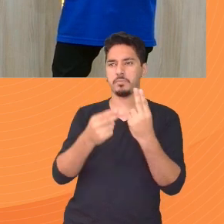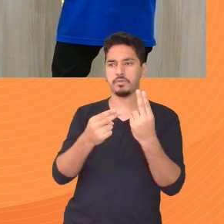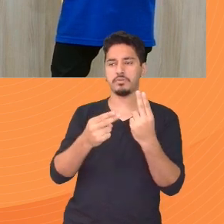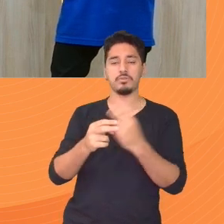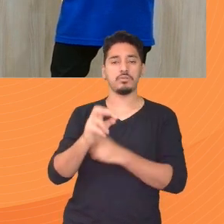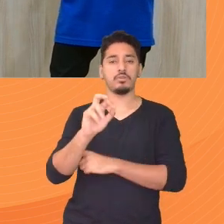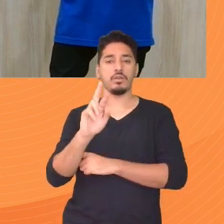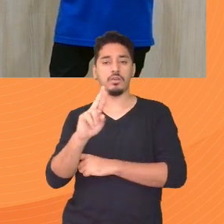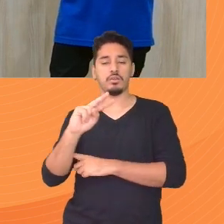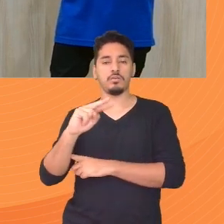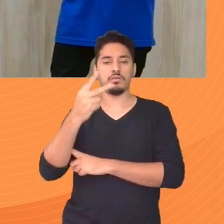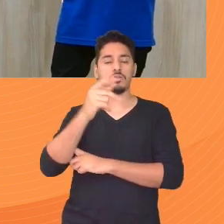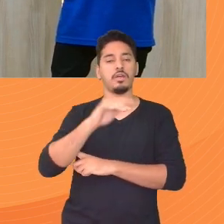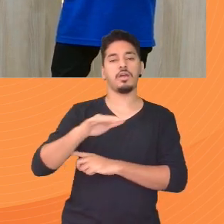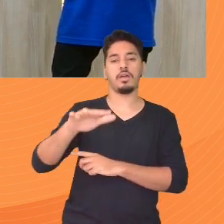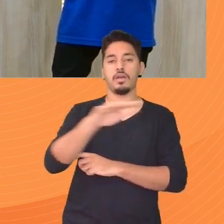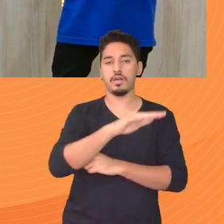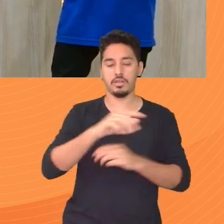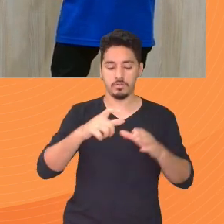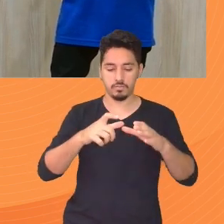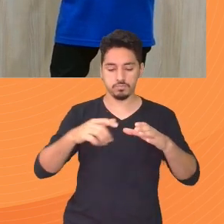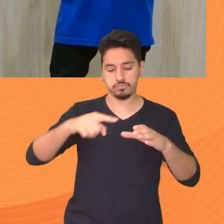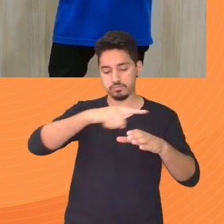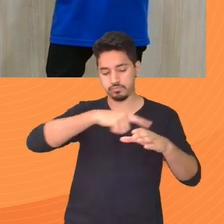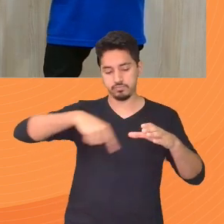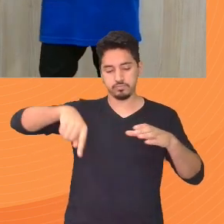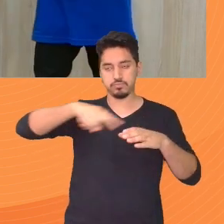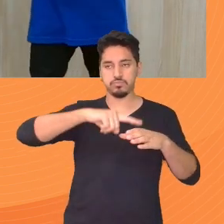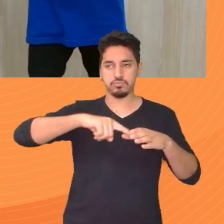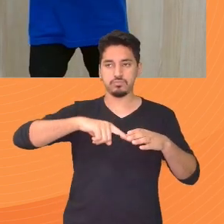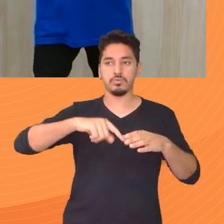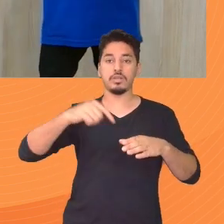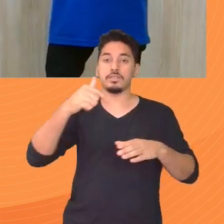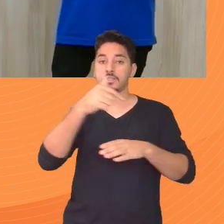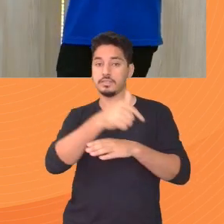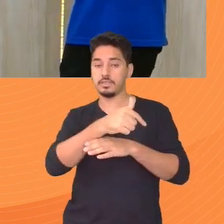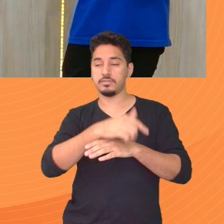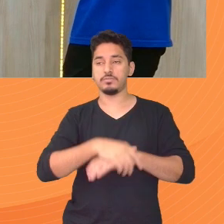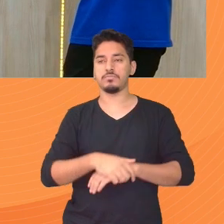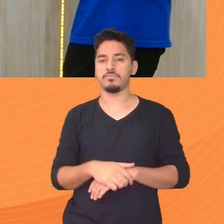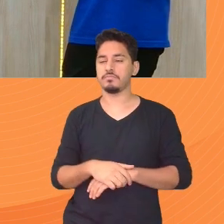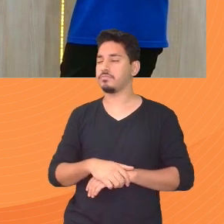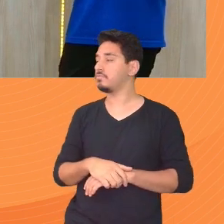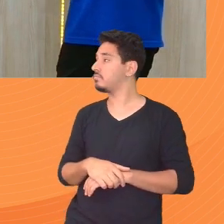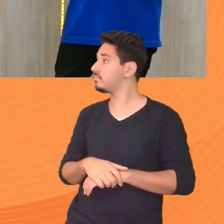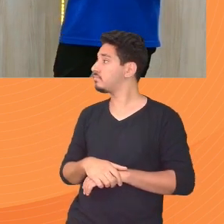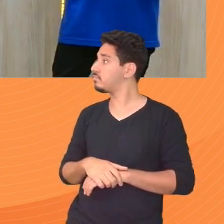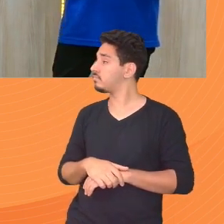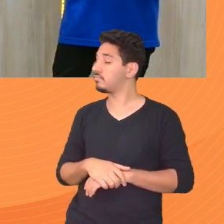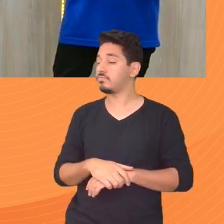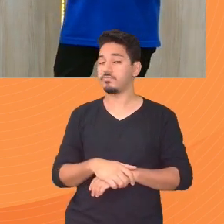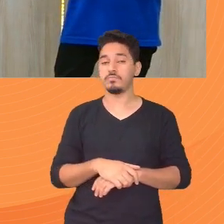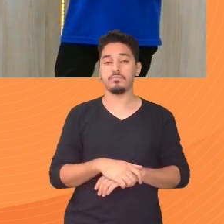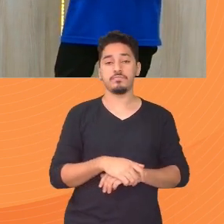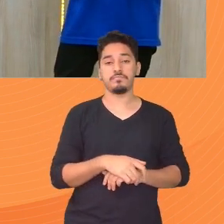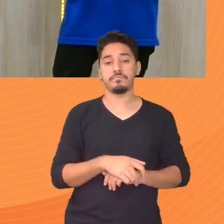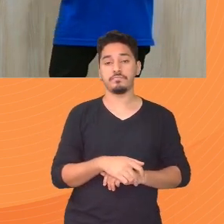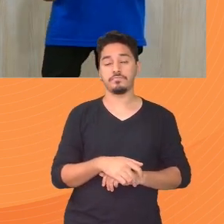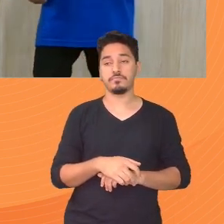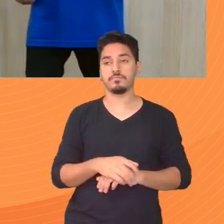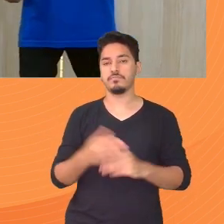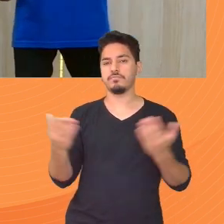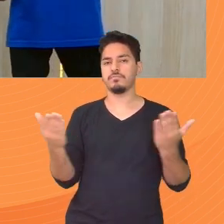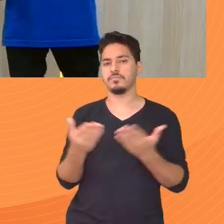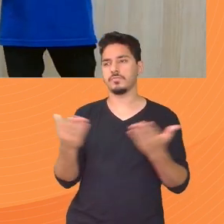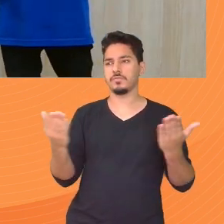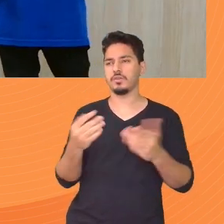É a área do círculo. A área do círculo é 7. Olha só, guarda essa informação. A área do círculo é igual a 7. Aí eu vou lá,